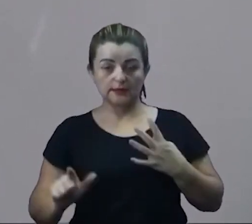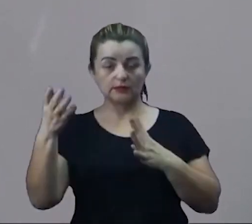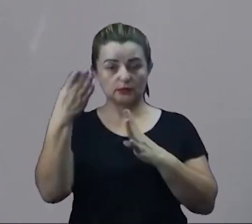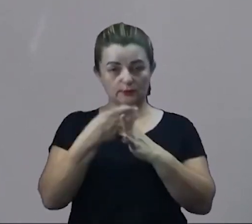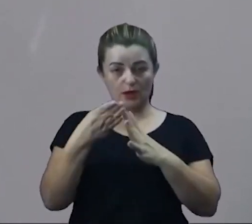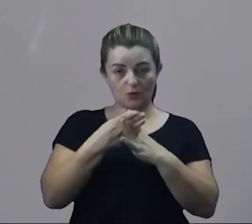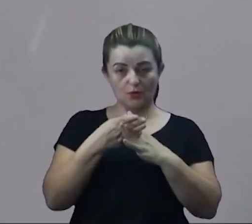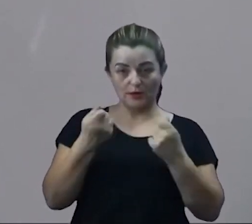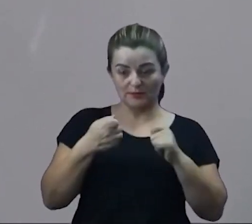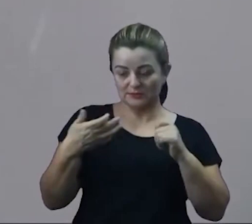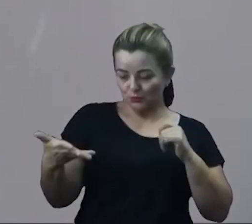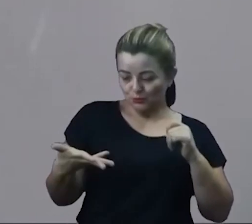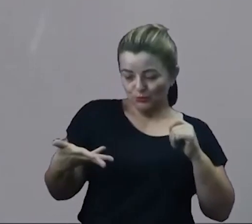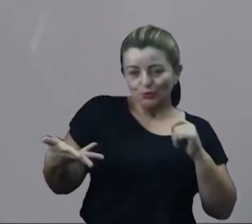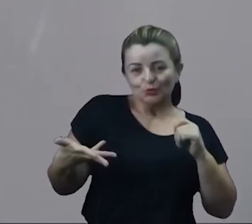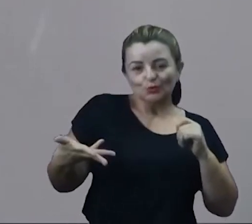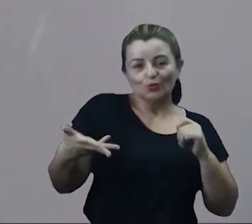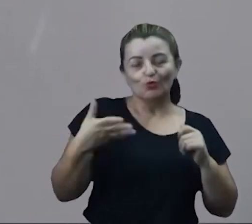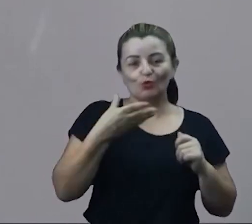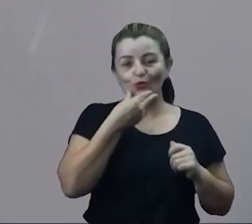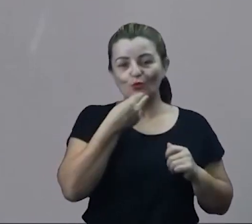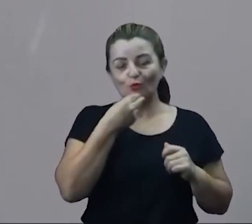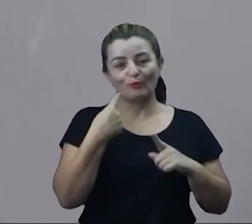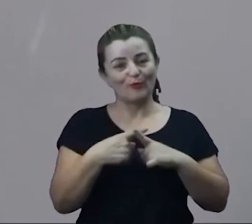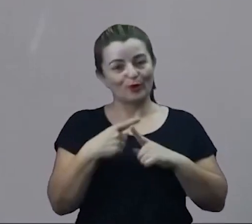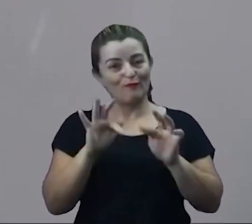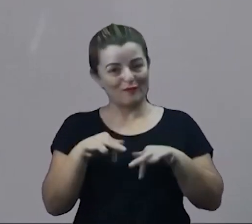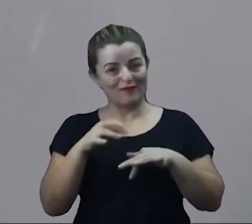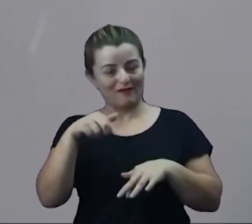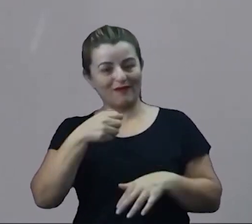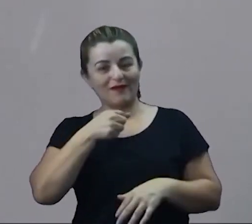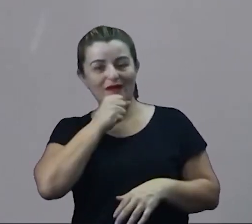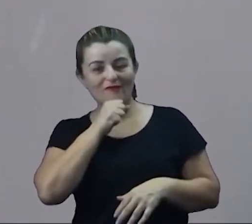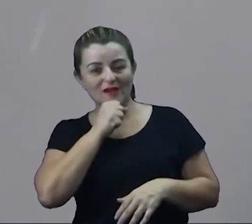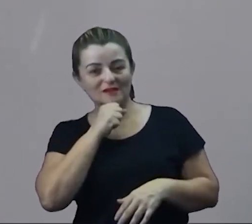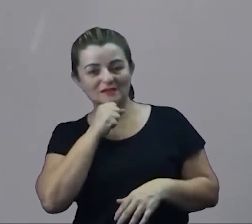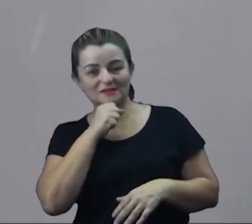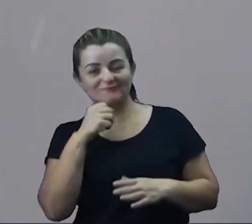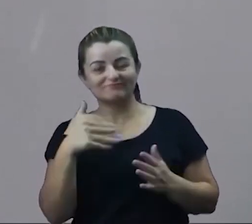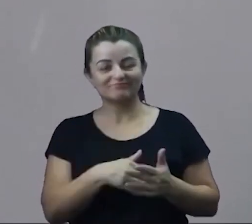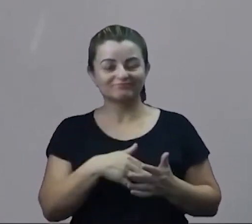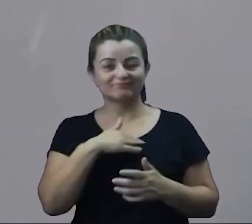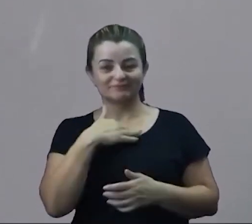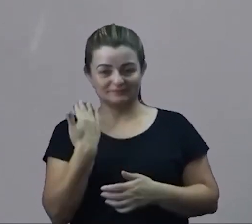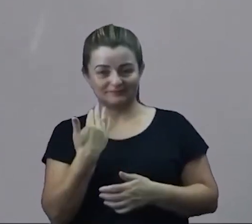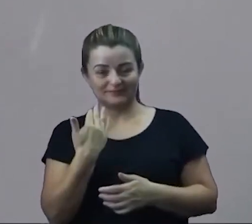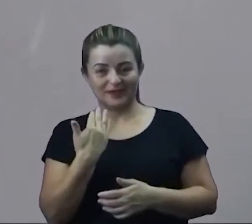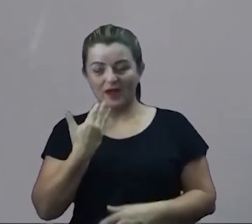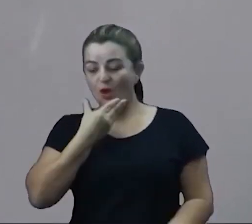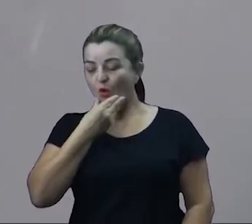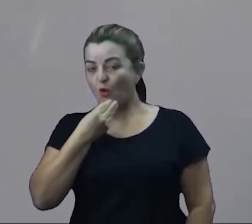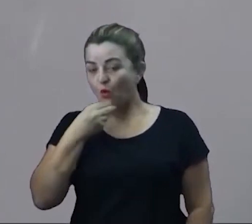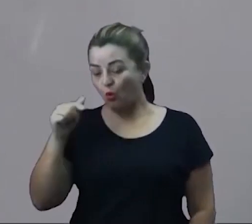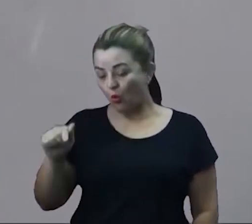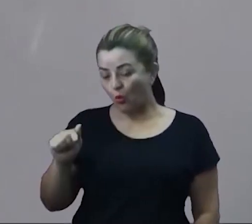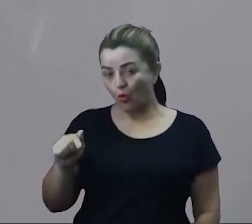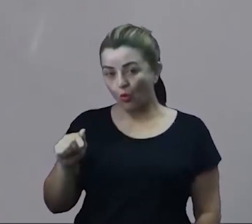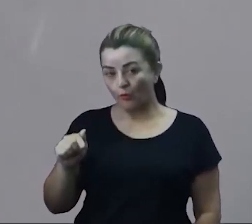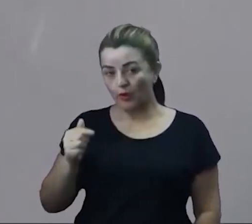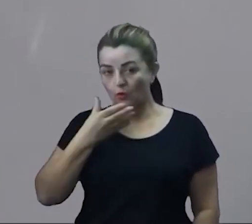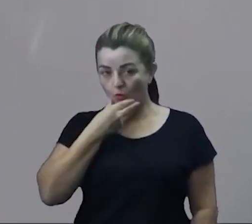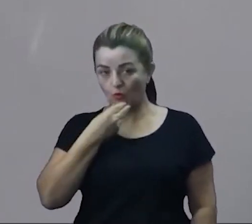seduzir esse homem porque ela tem como fim a velhice e a morte. E aí o homem barroco vai trazer essa mulher